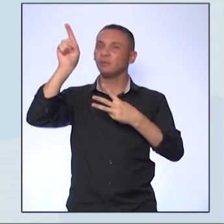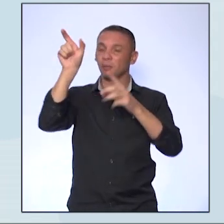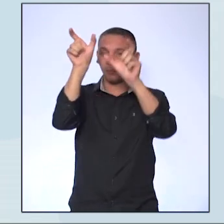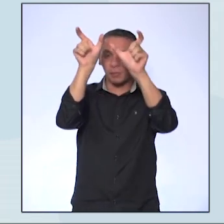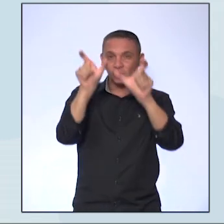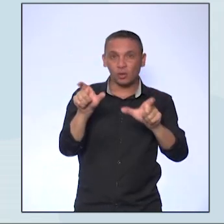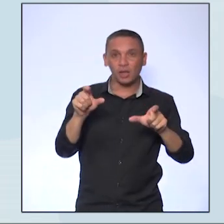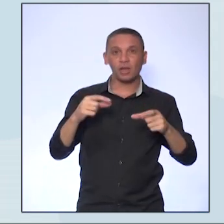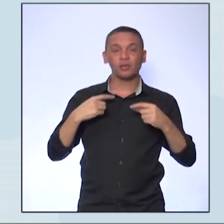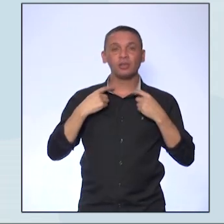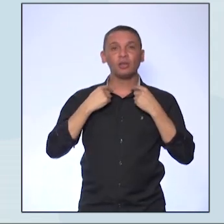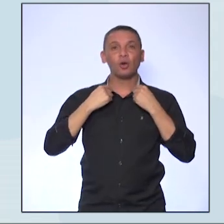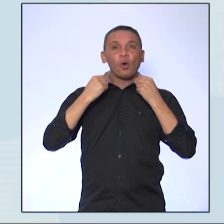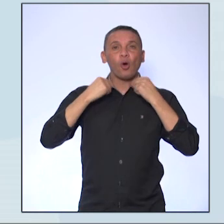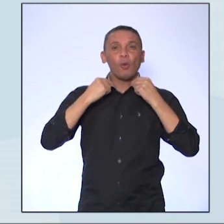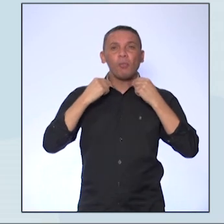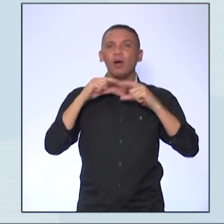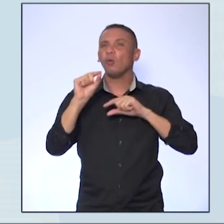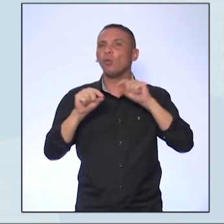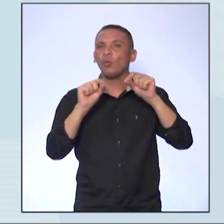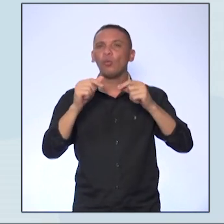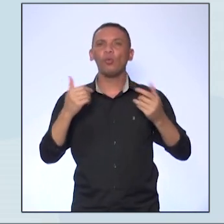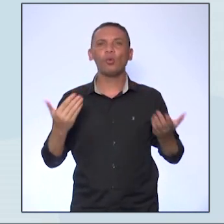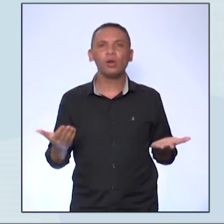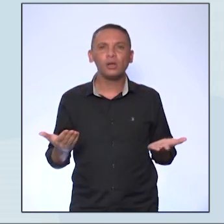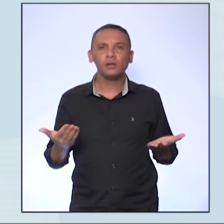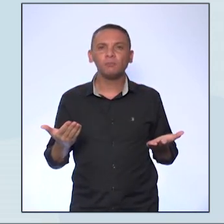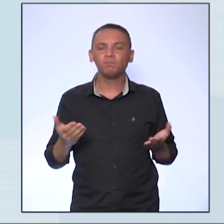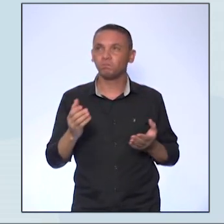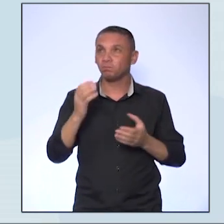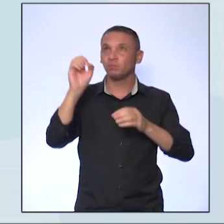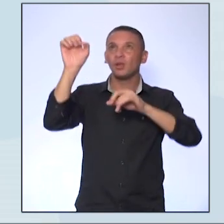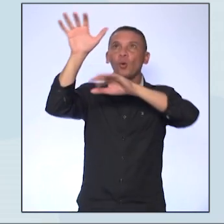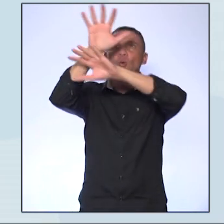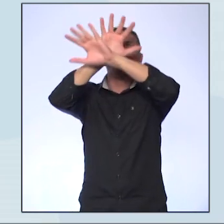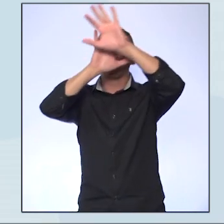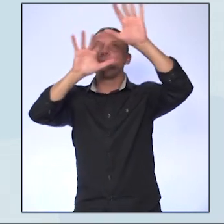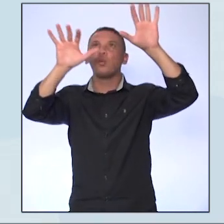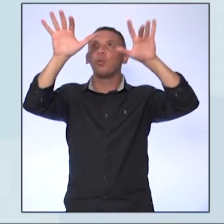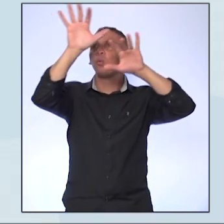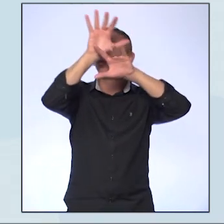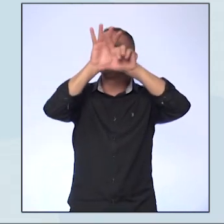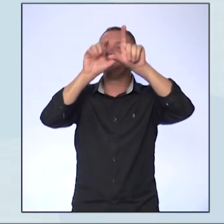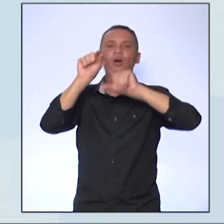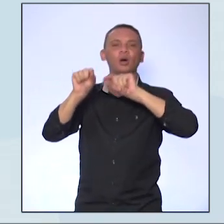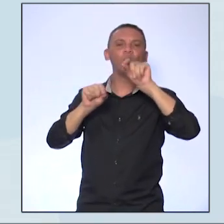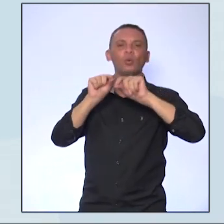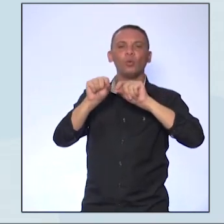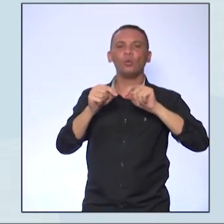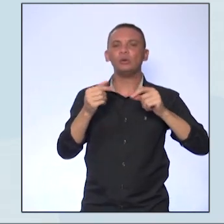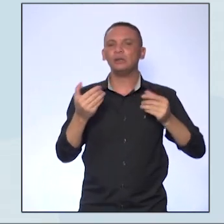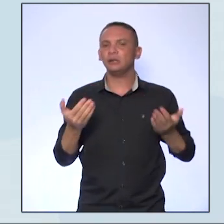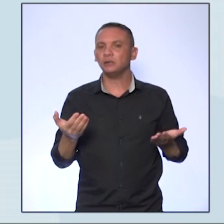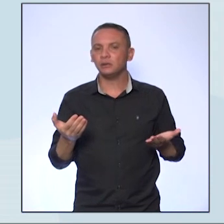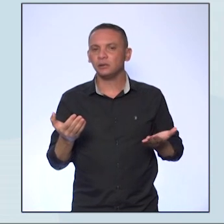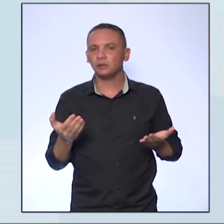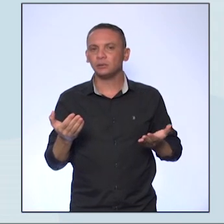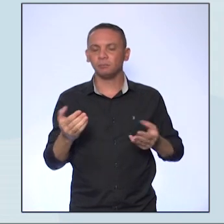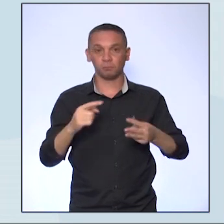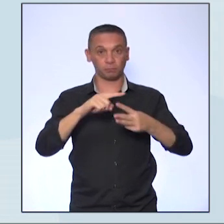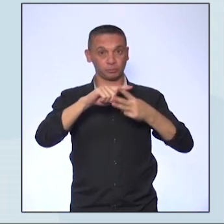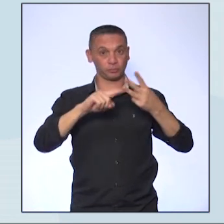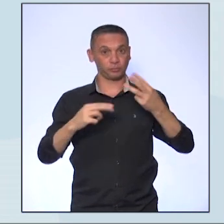ao lado, que tipo de vestimenta é? E o que tem ao lado daquela imagem daquele personagem